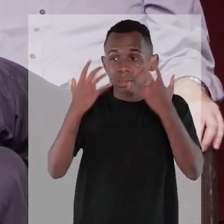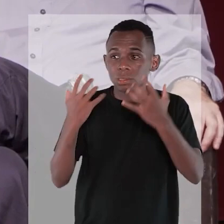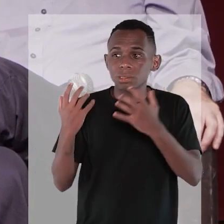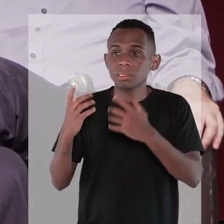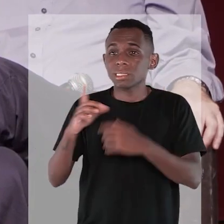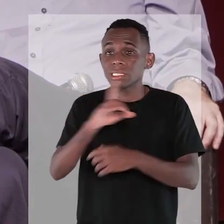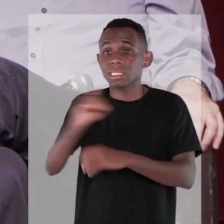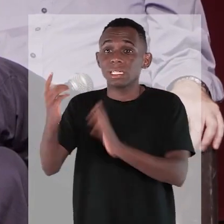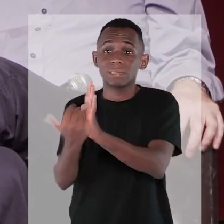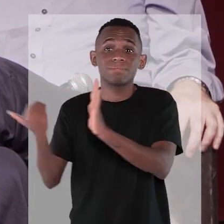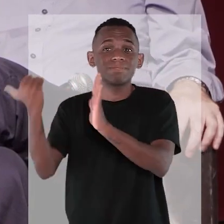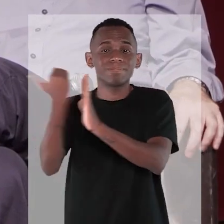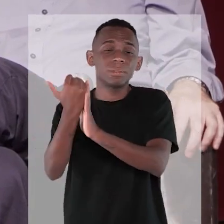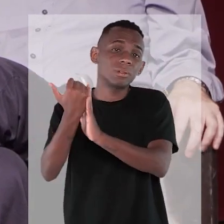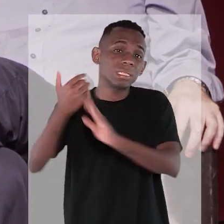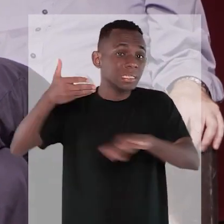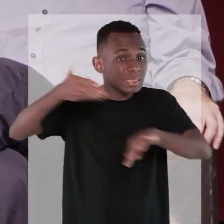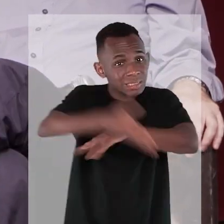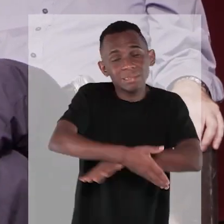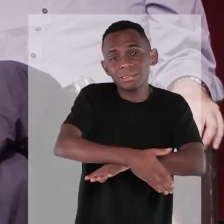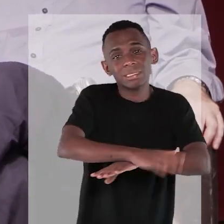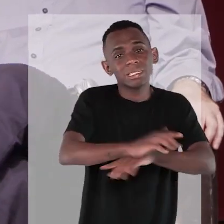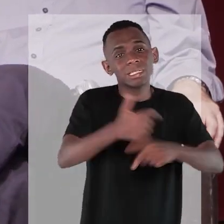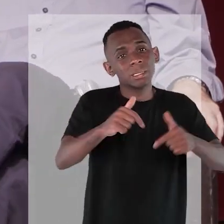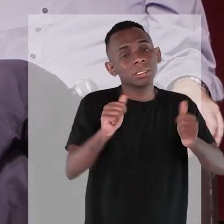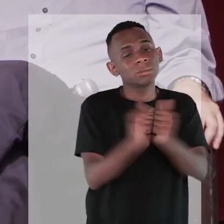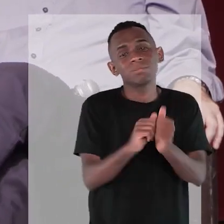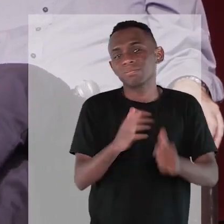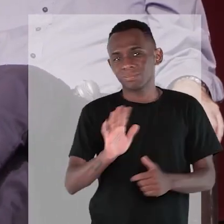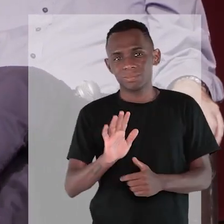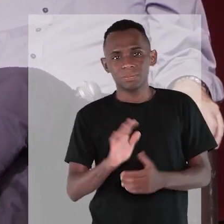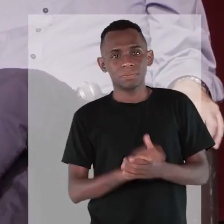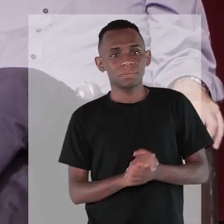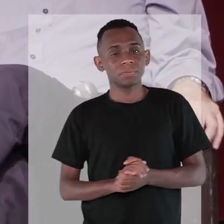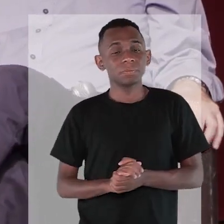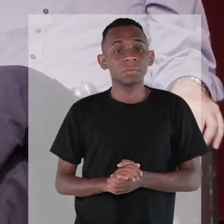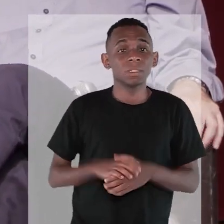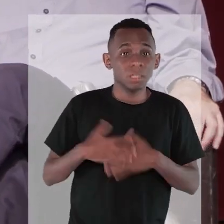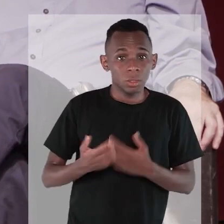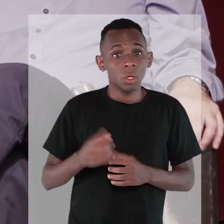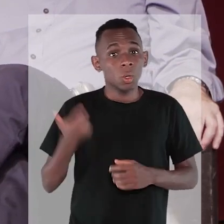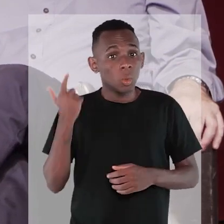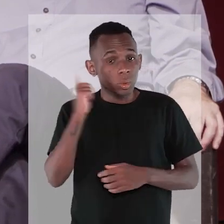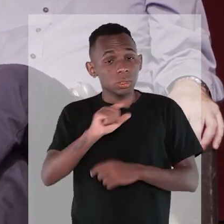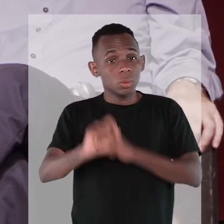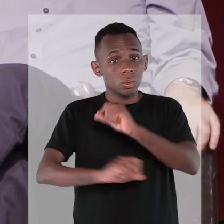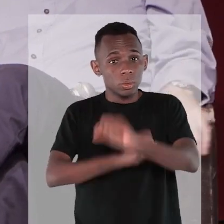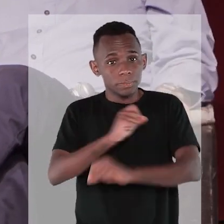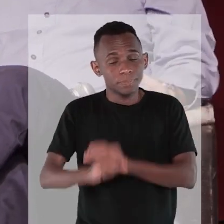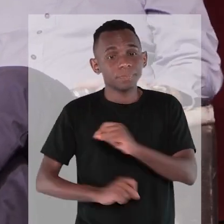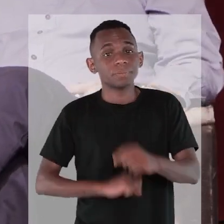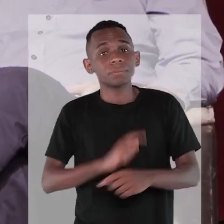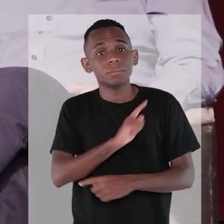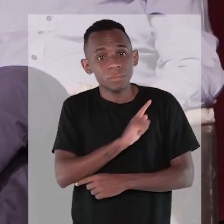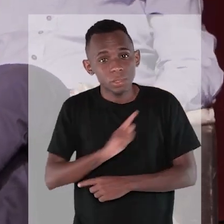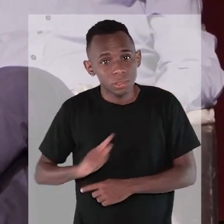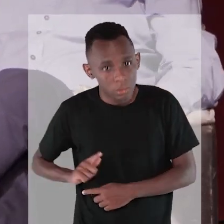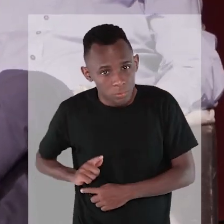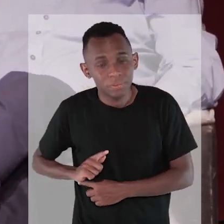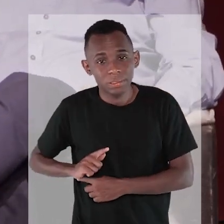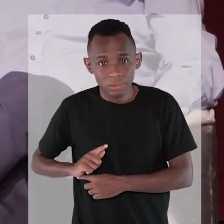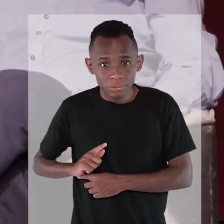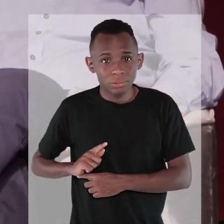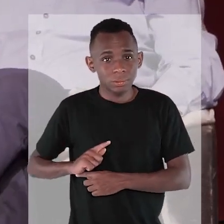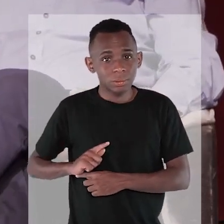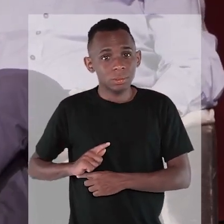extrema-direita. Ele realmente conseguiu fazer um governo que não tem... Então, como é que a gente consegue